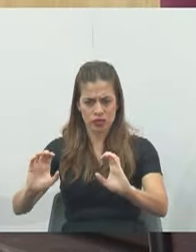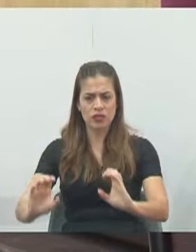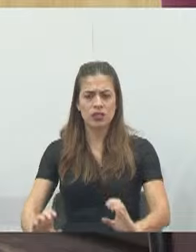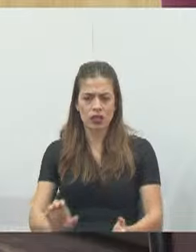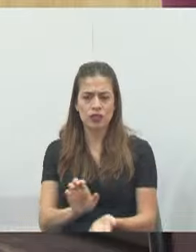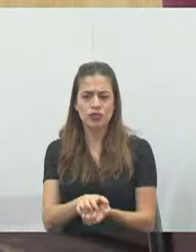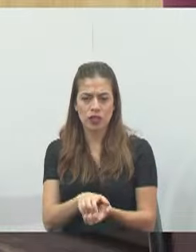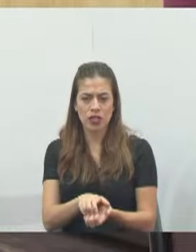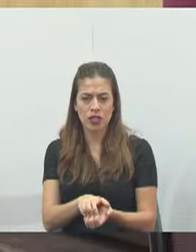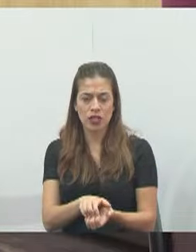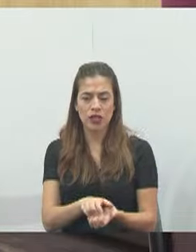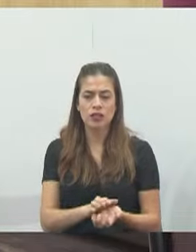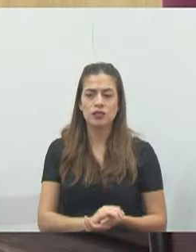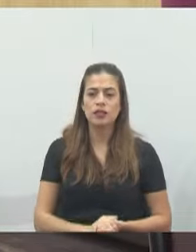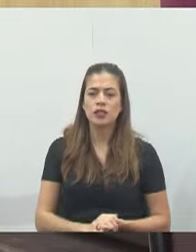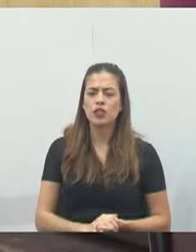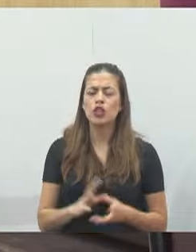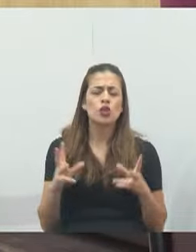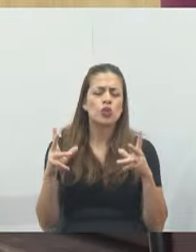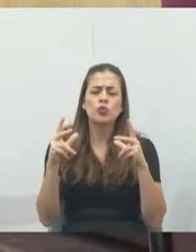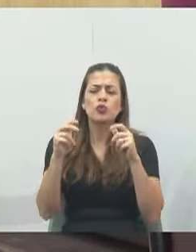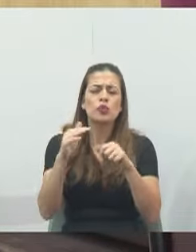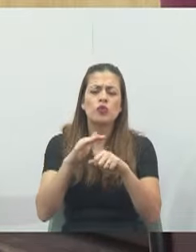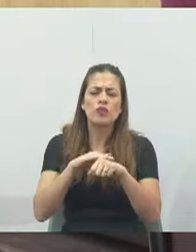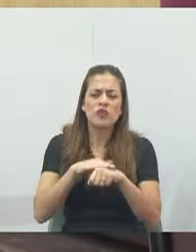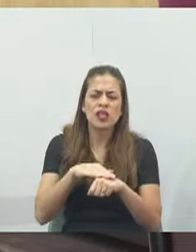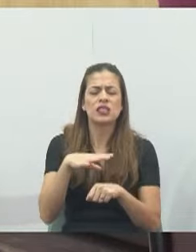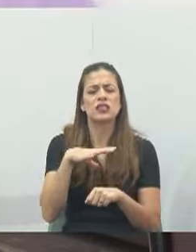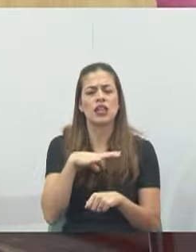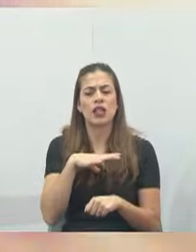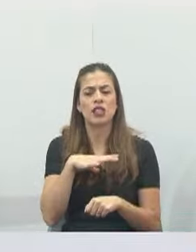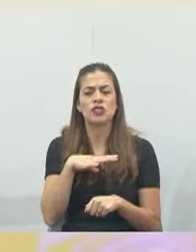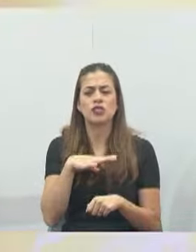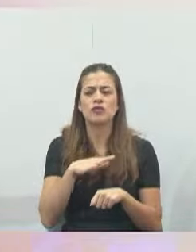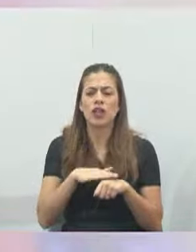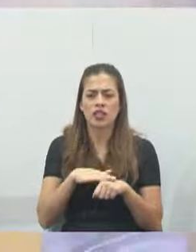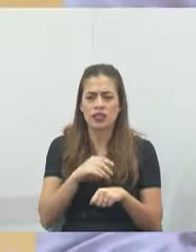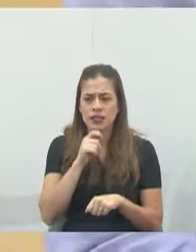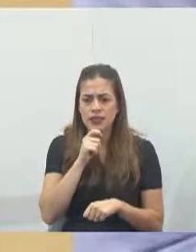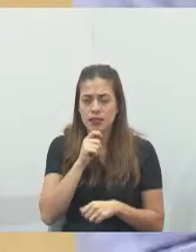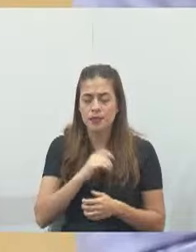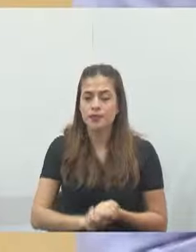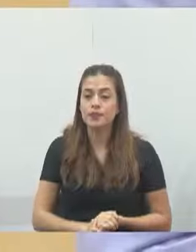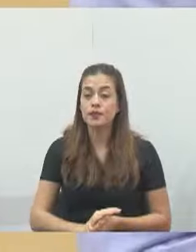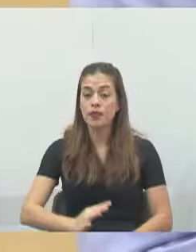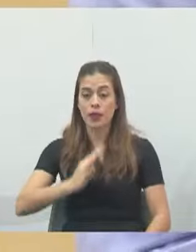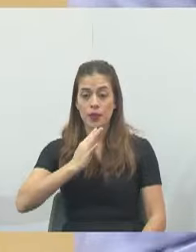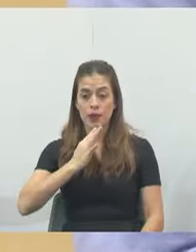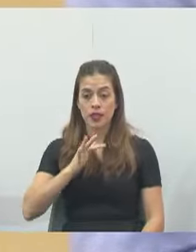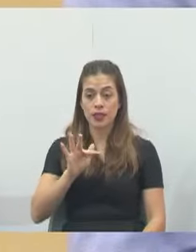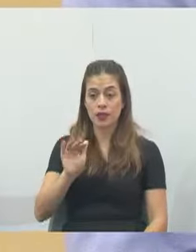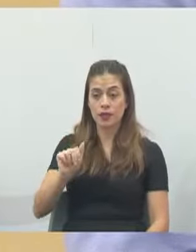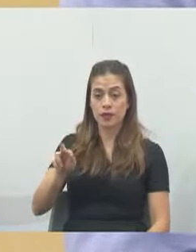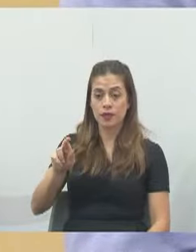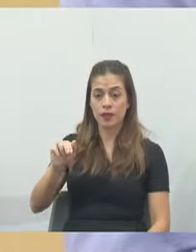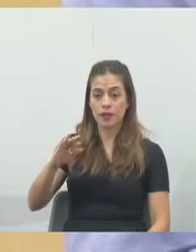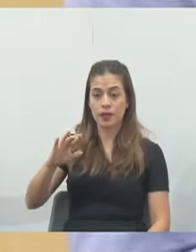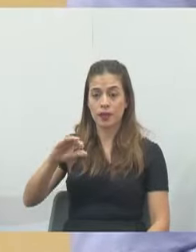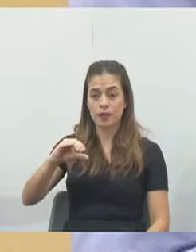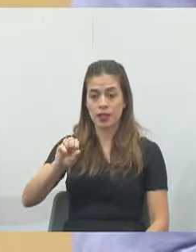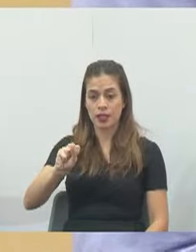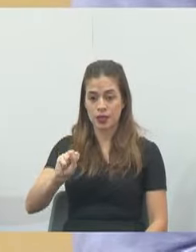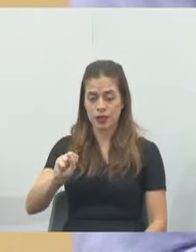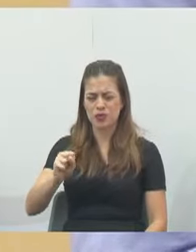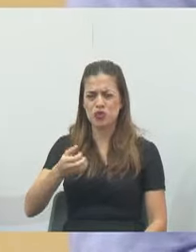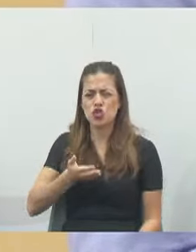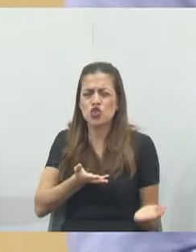cidadão jacareense por tudo que ele fez pela cidade, por tudo que faz. Conheci o Fabrício muito jovem ainda, né? Acho